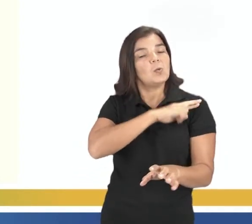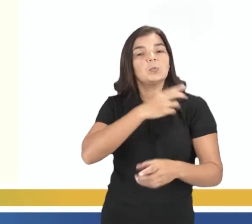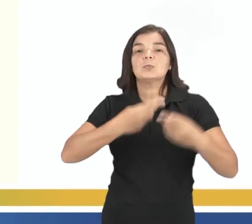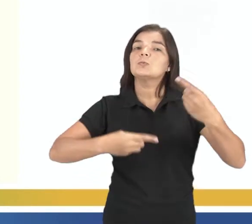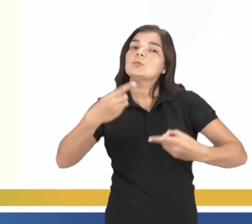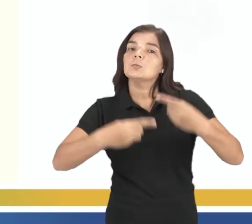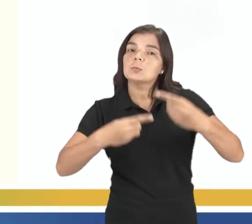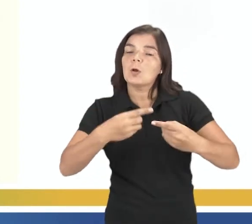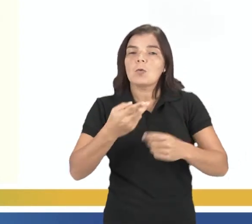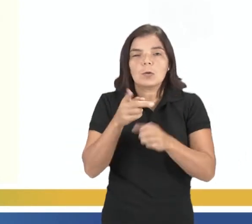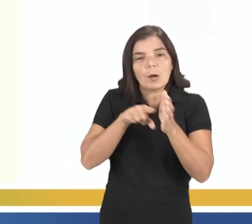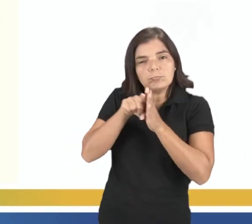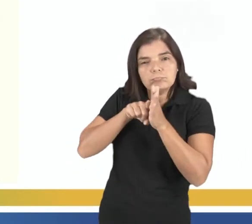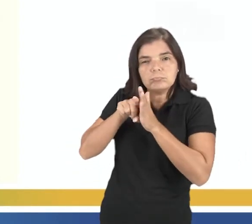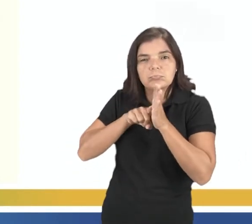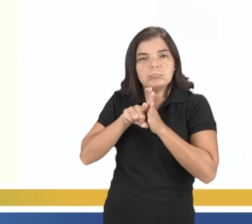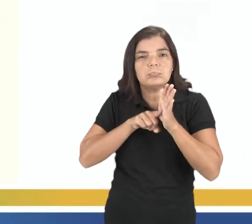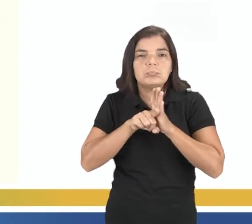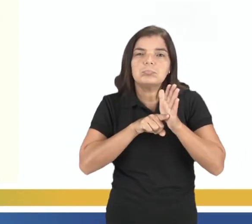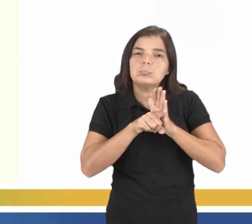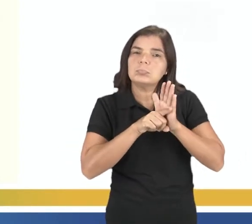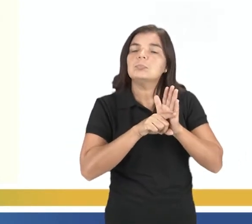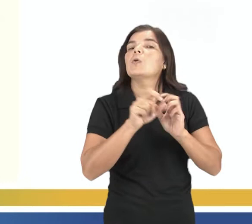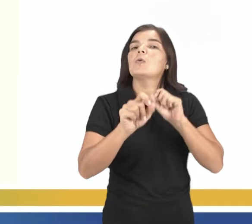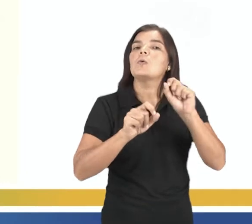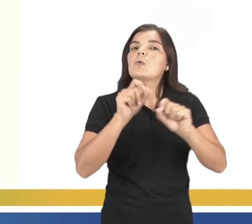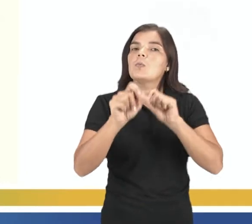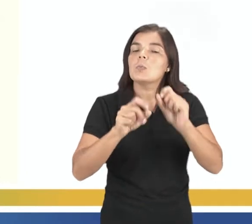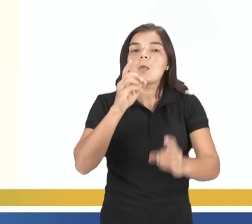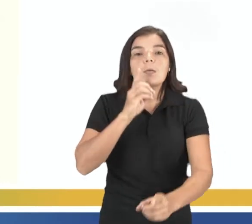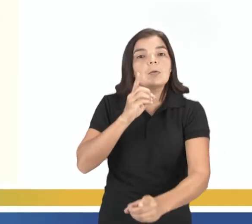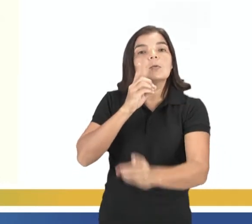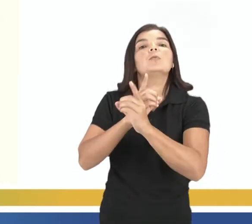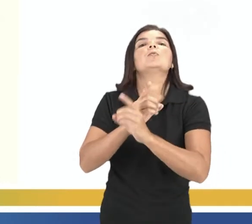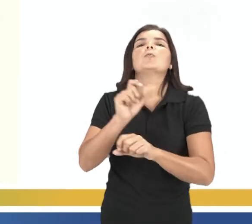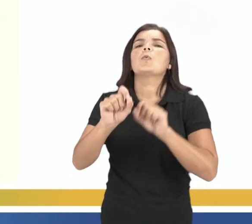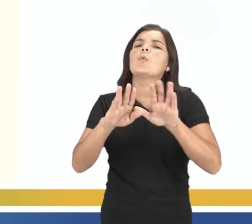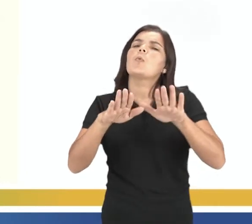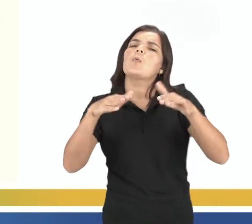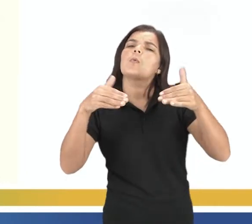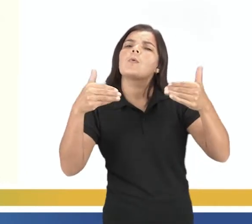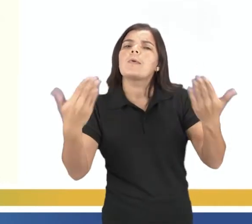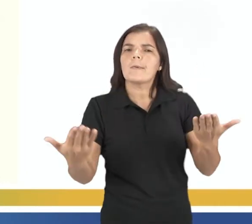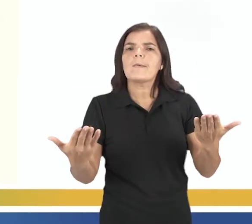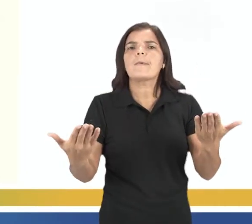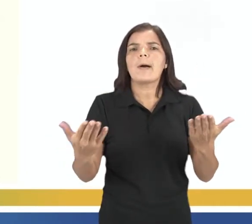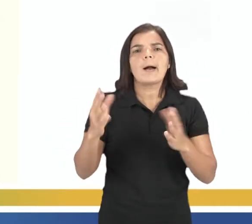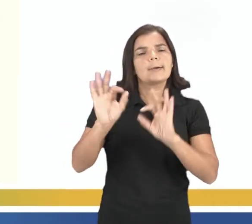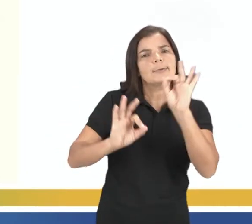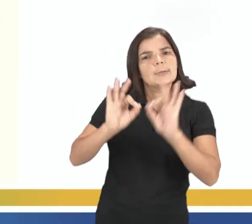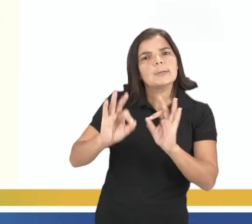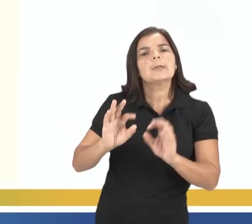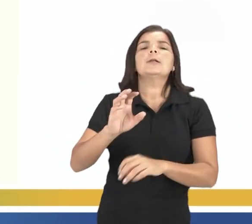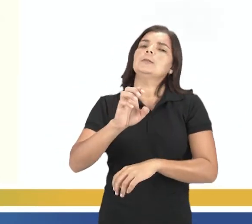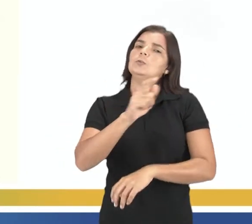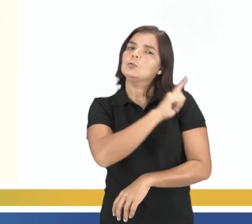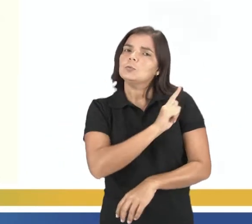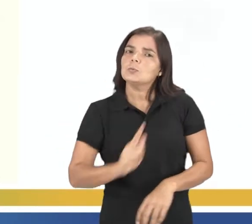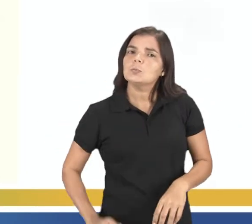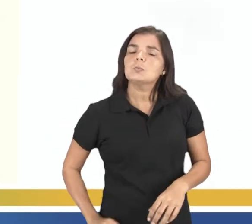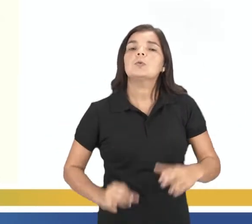política investigar e descobrir quais são as formas de governo e